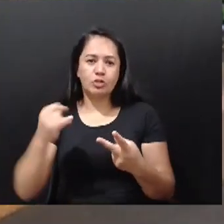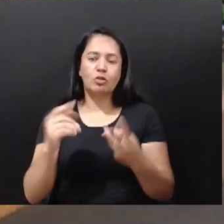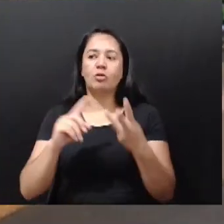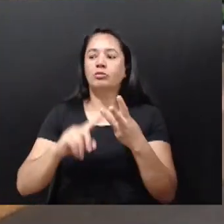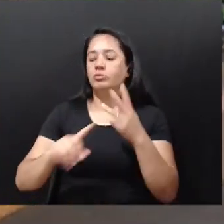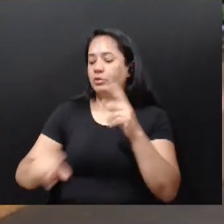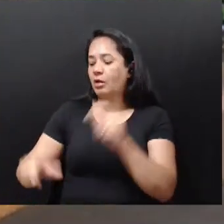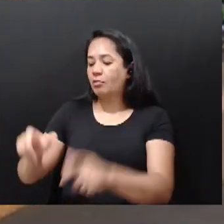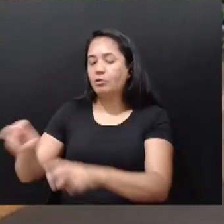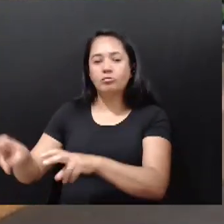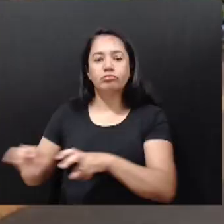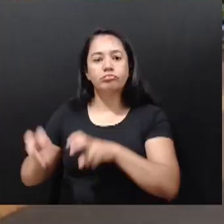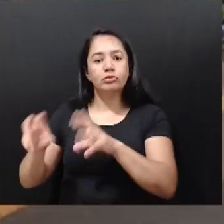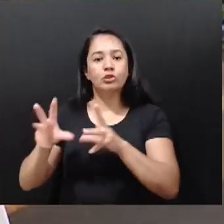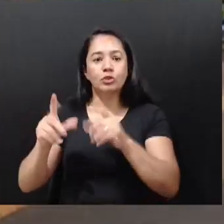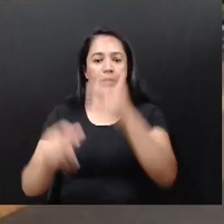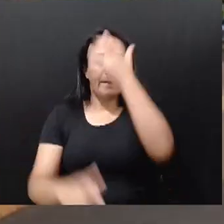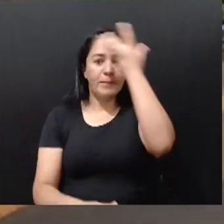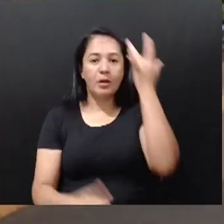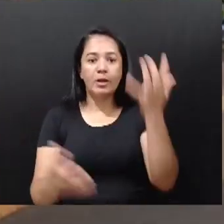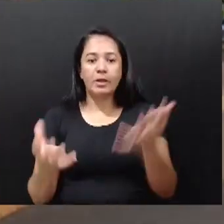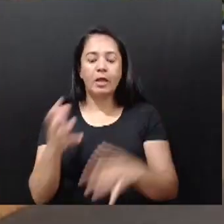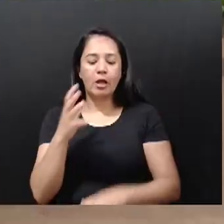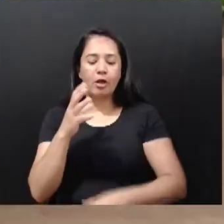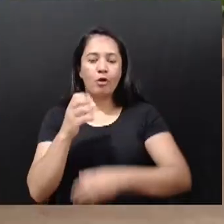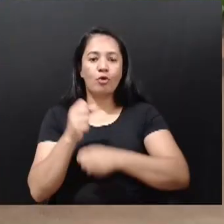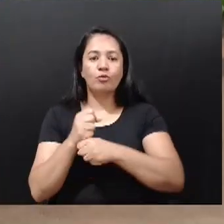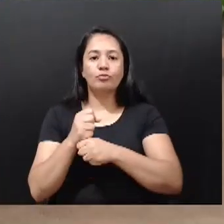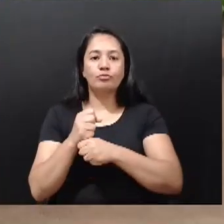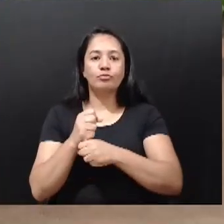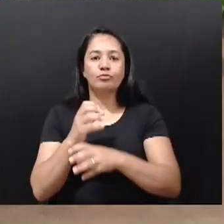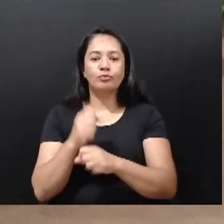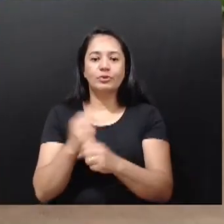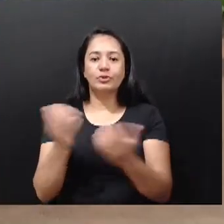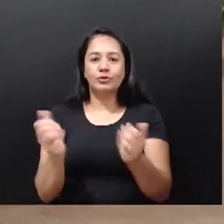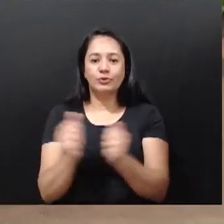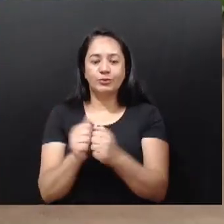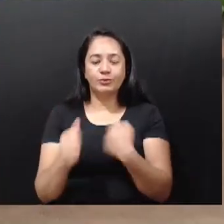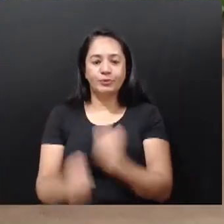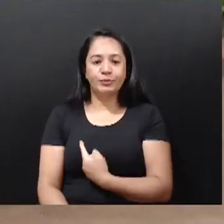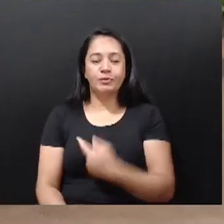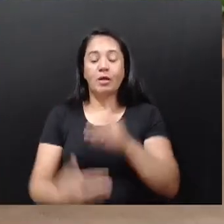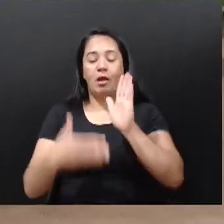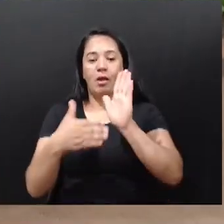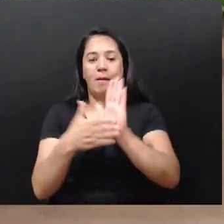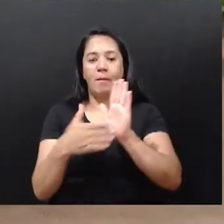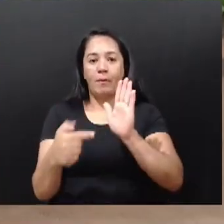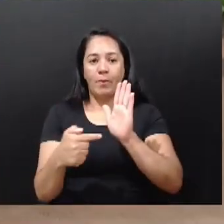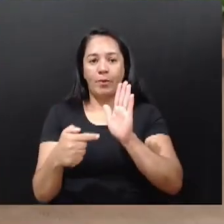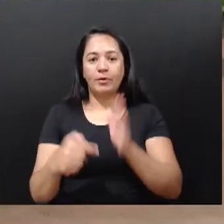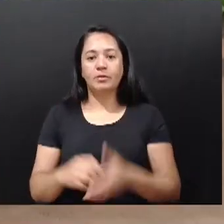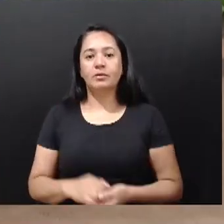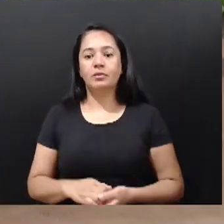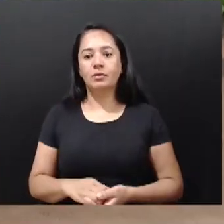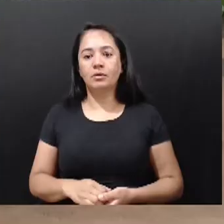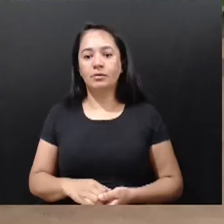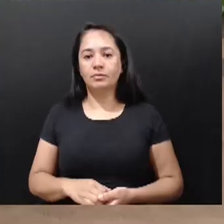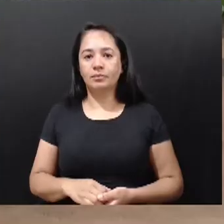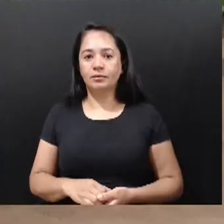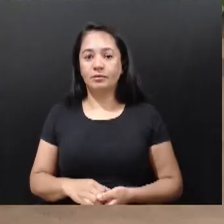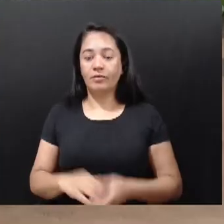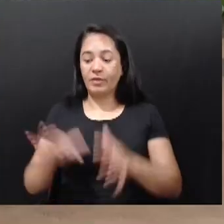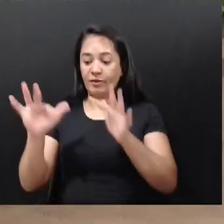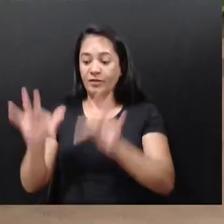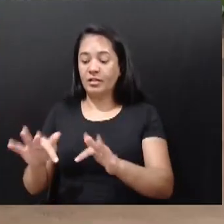todo mundo que queira somar aqui com a gente nesse mercado de flores. As propostas da licitação do mercado de flores se encerram nesta quinta-feira,